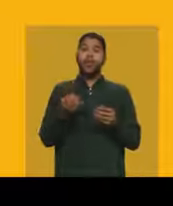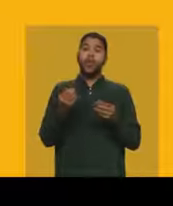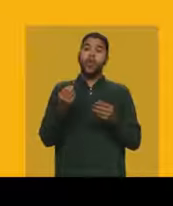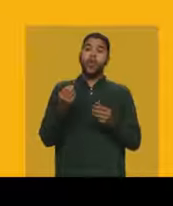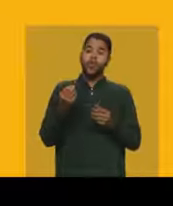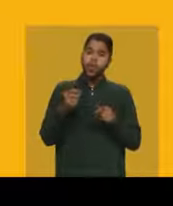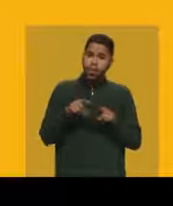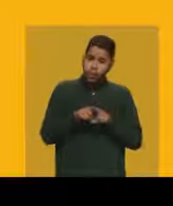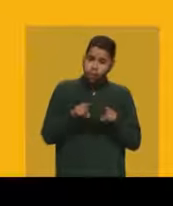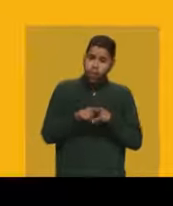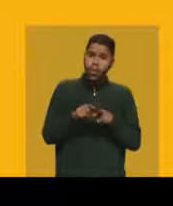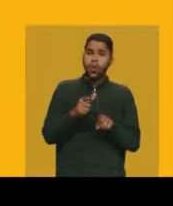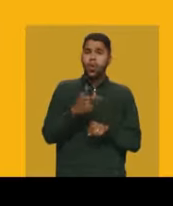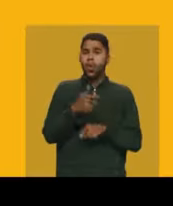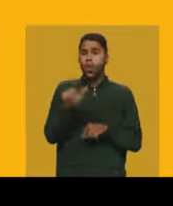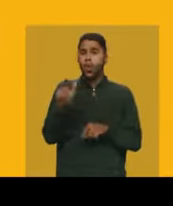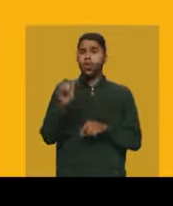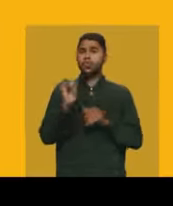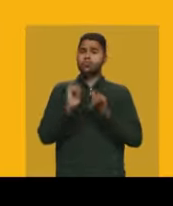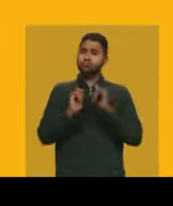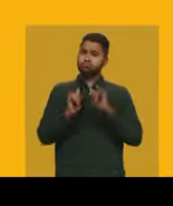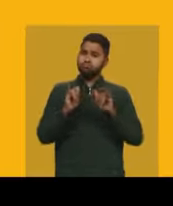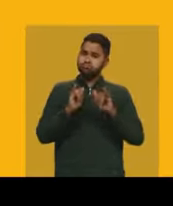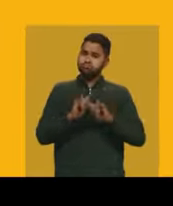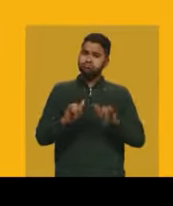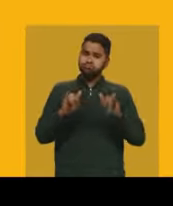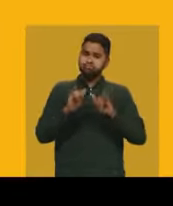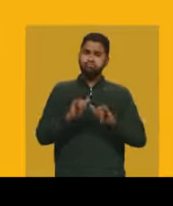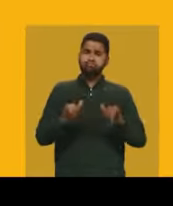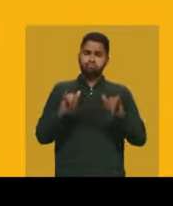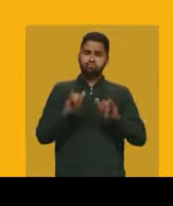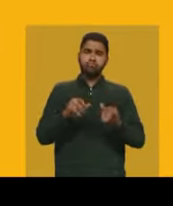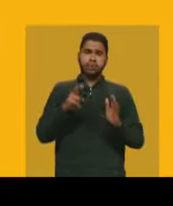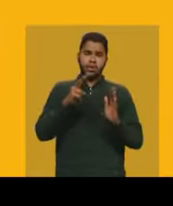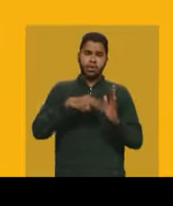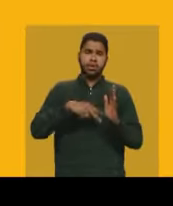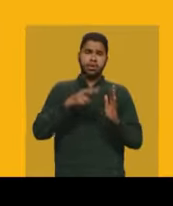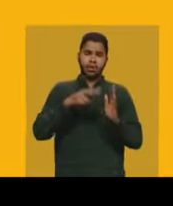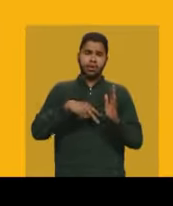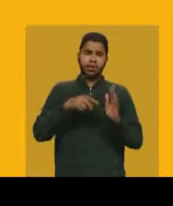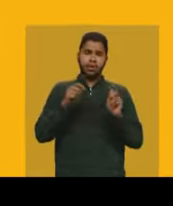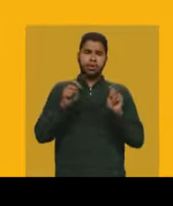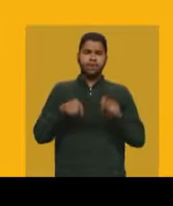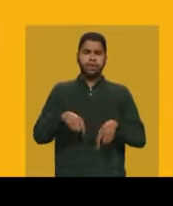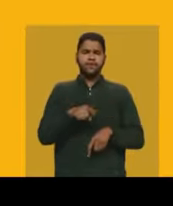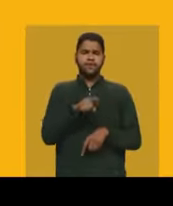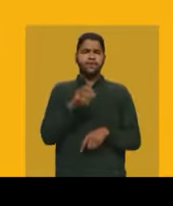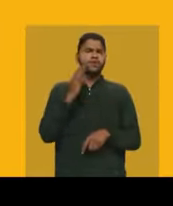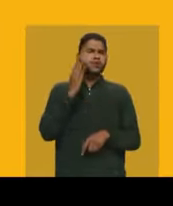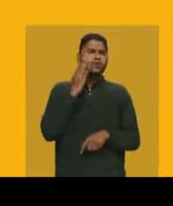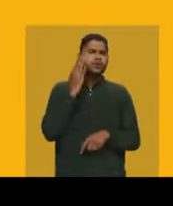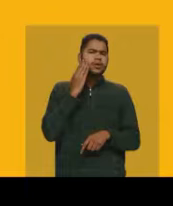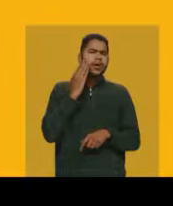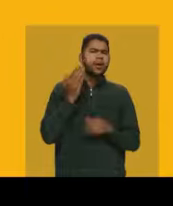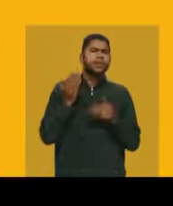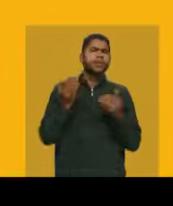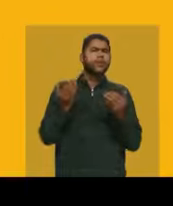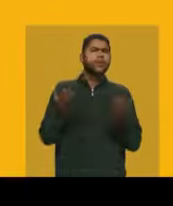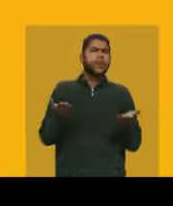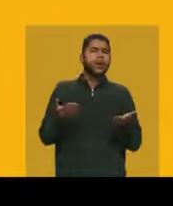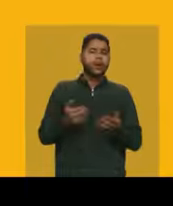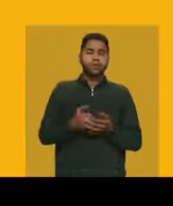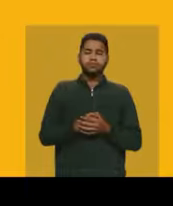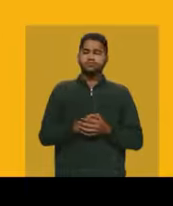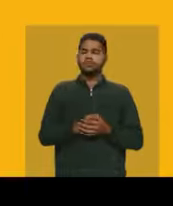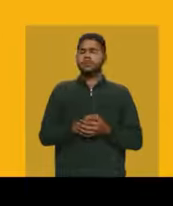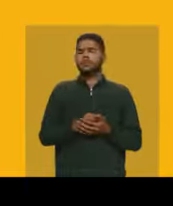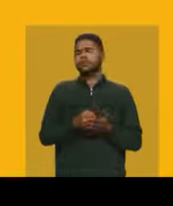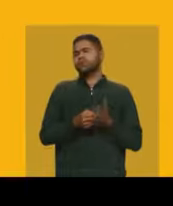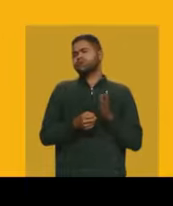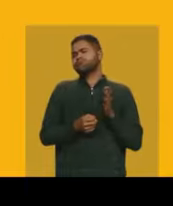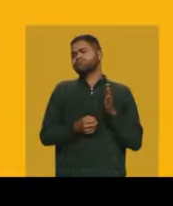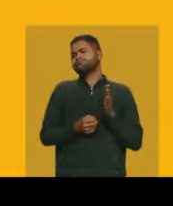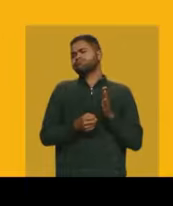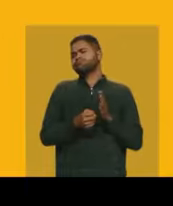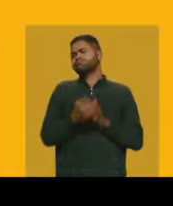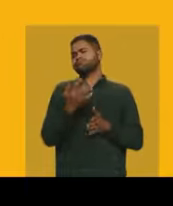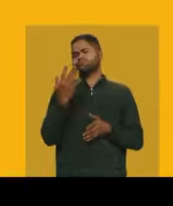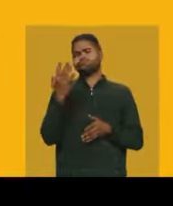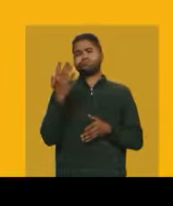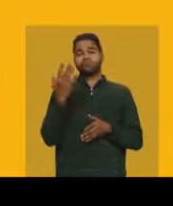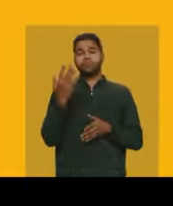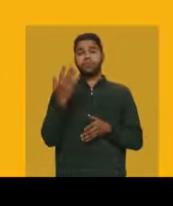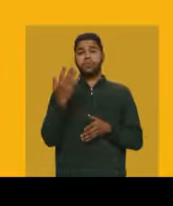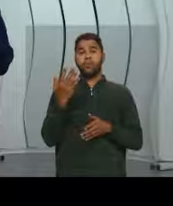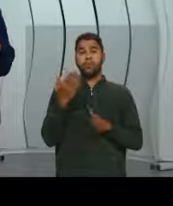outras informações podem ser lidas. Você sabe quais são elas? São inúmeras. Uma capa